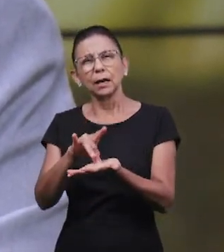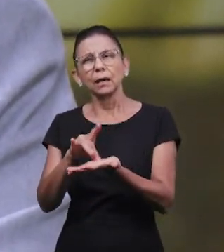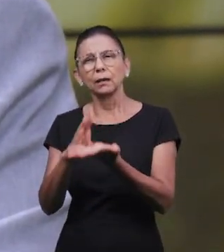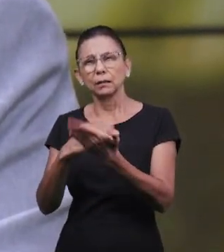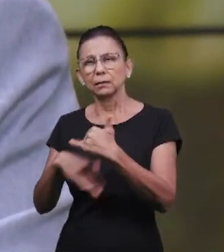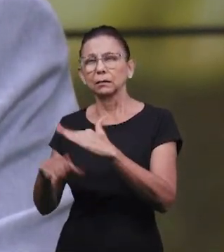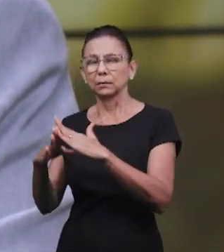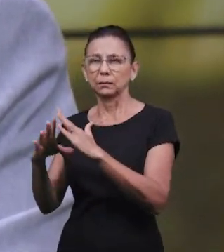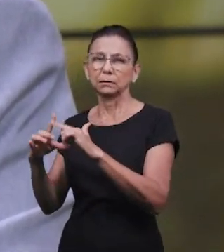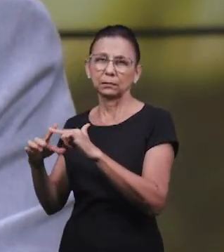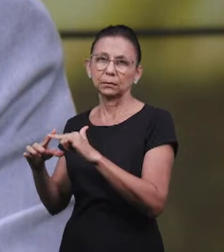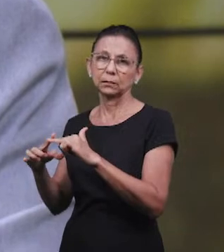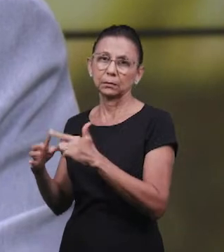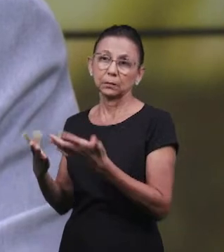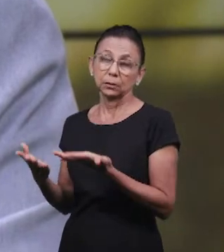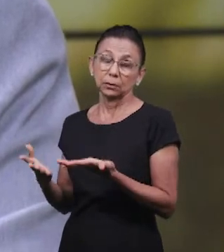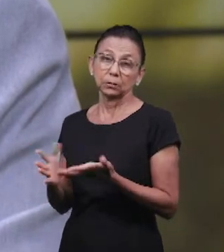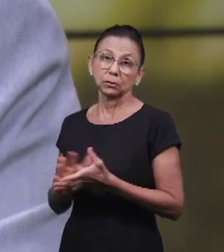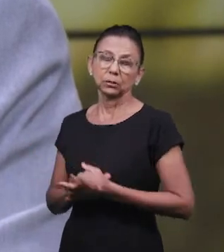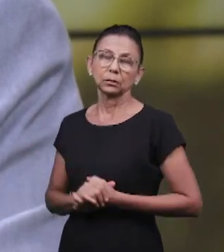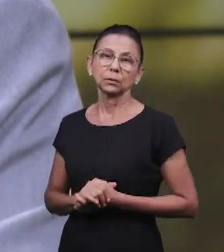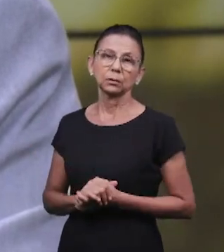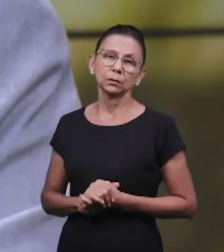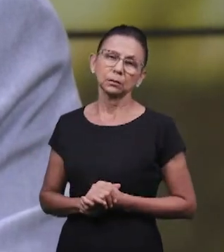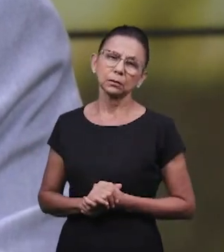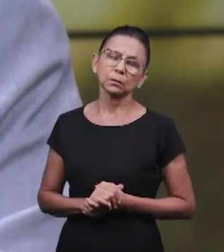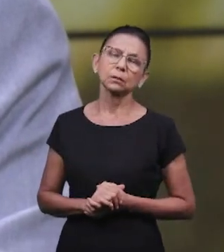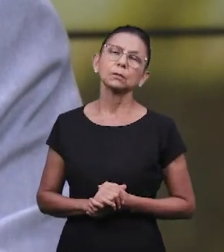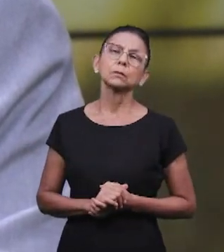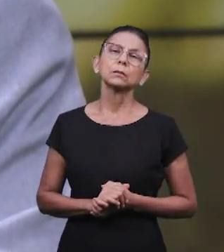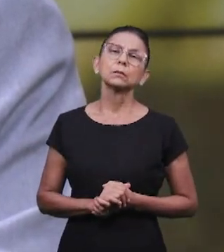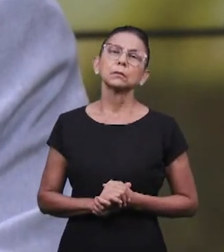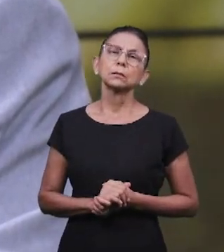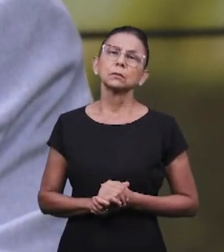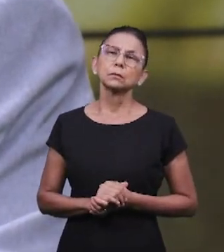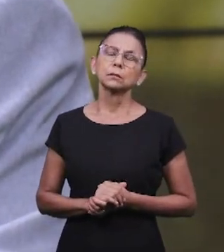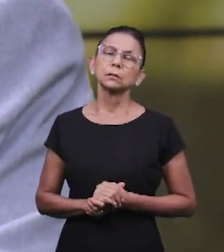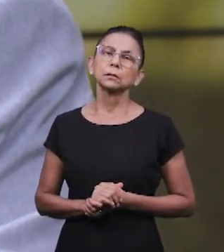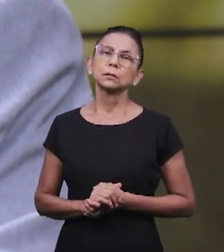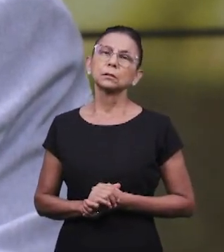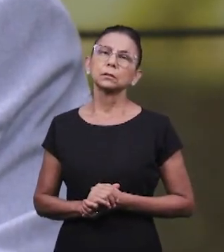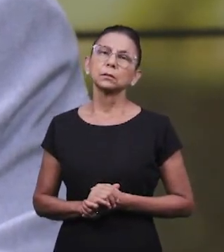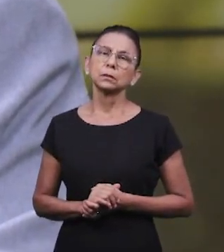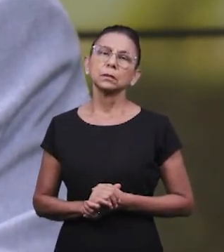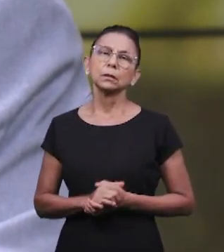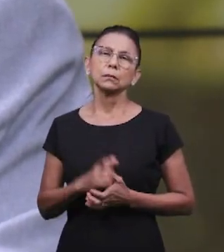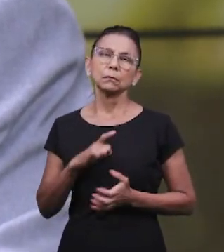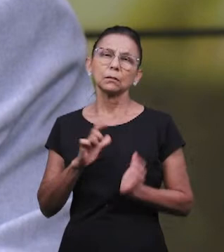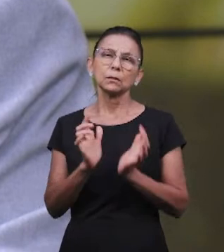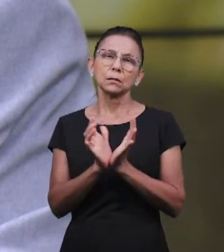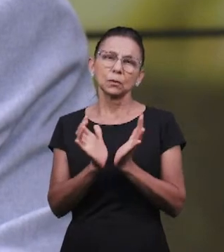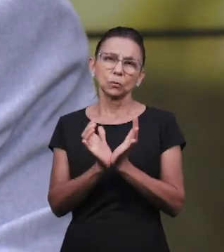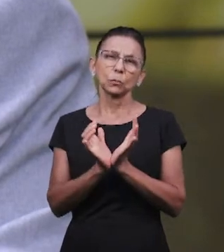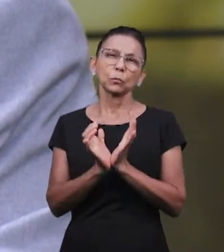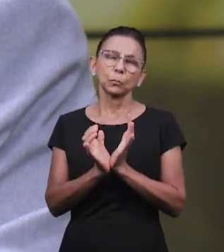nossas igrejas, né? A presença, sobretudo de crianças que apresentam